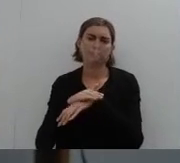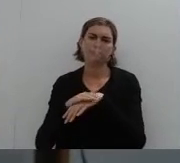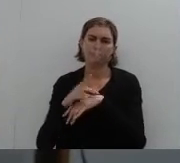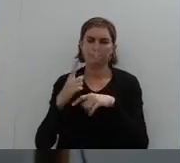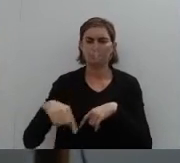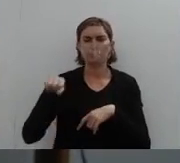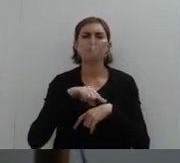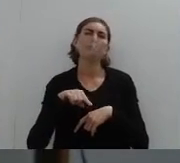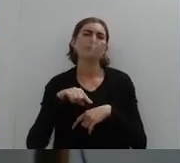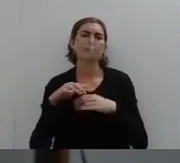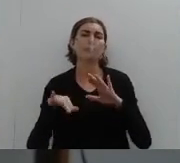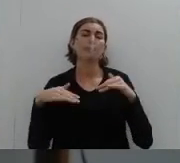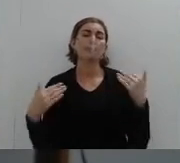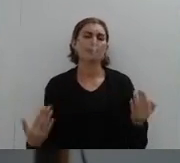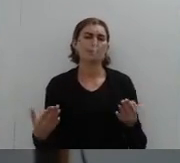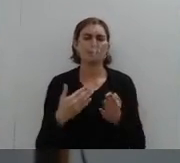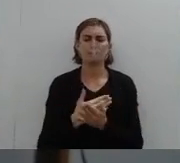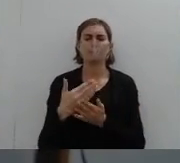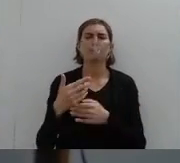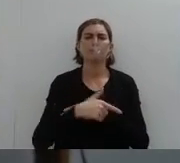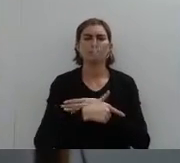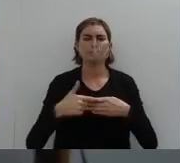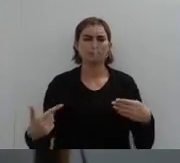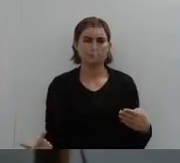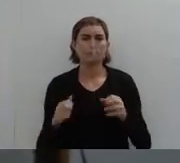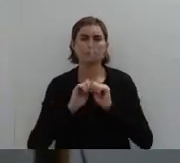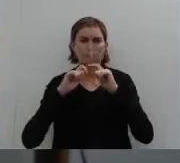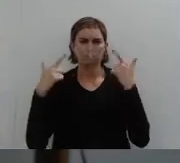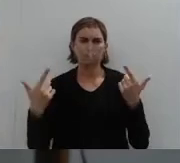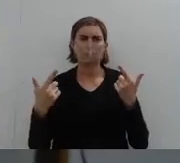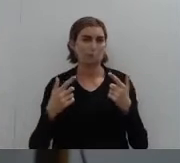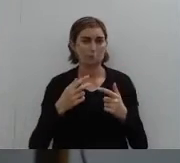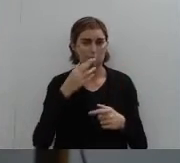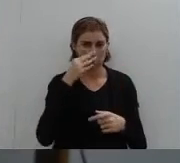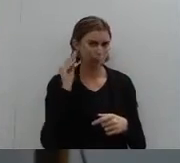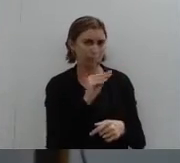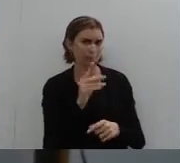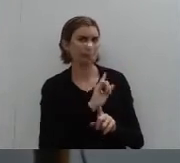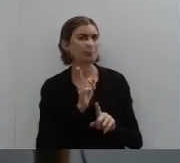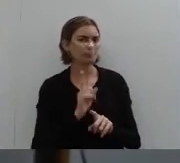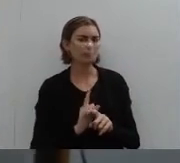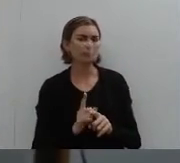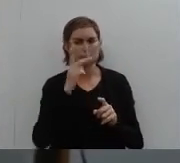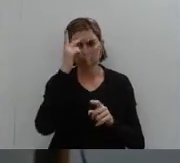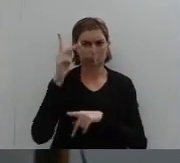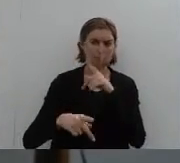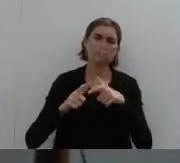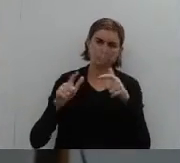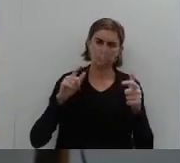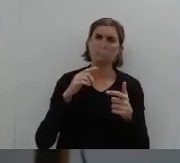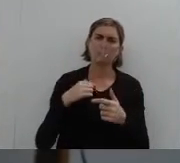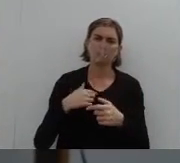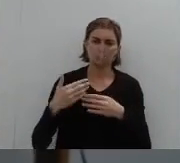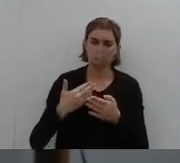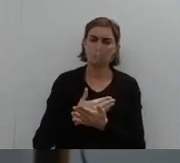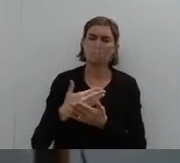conosco sobre qual é a origem da moral. Né? Claro que eu não estou negando aqui que existam muitas pessoas que atribuem a